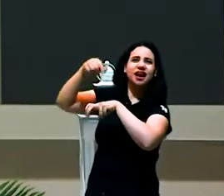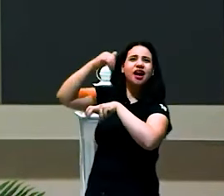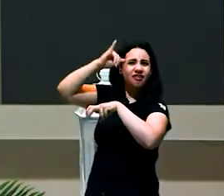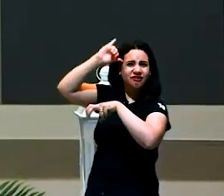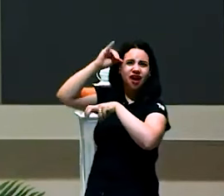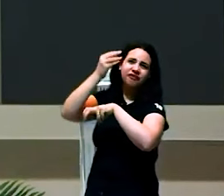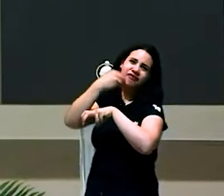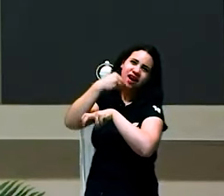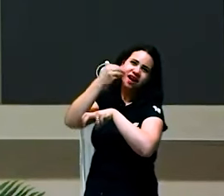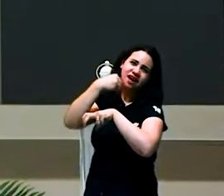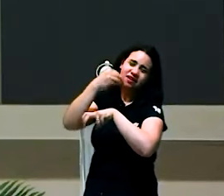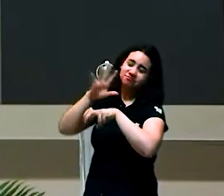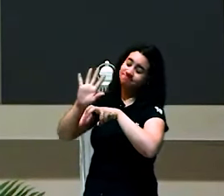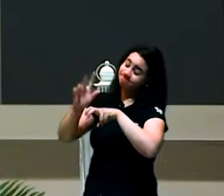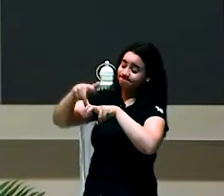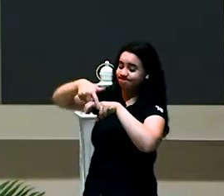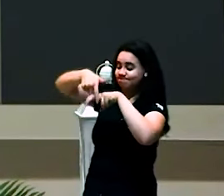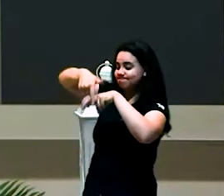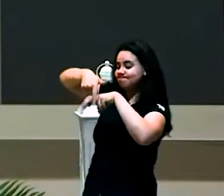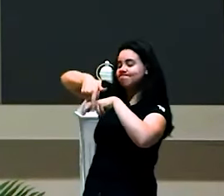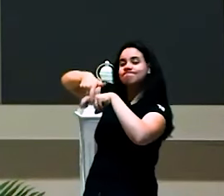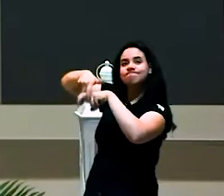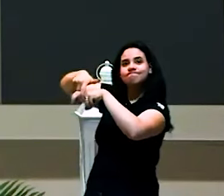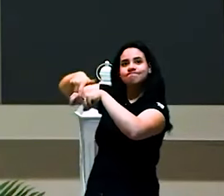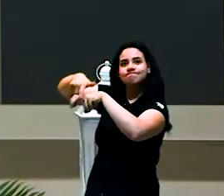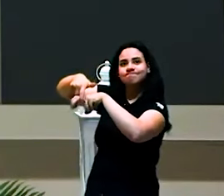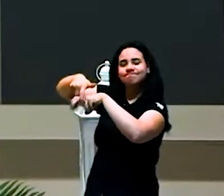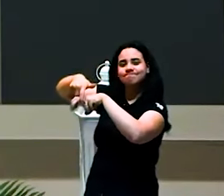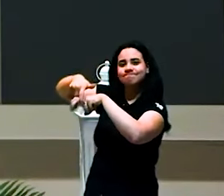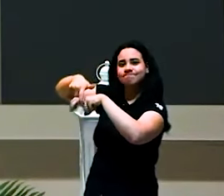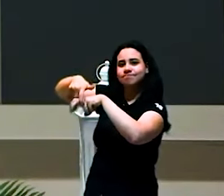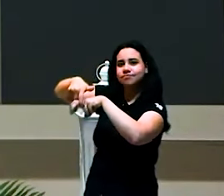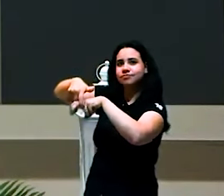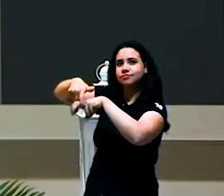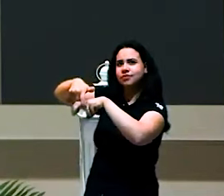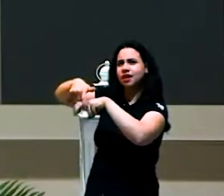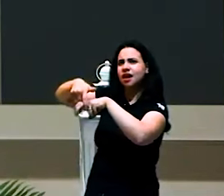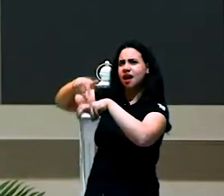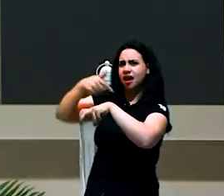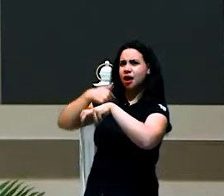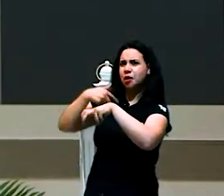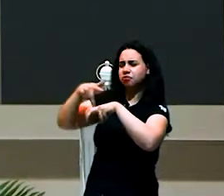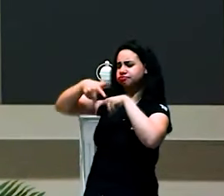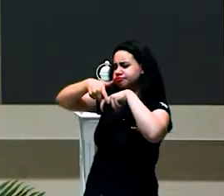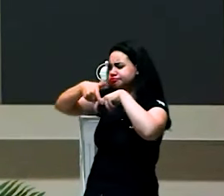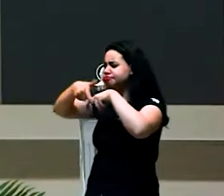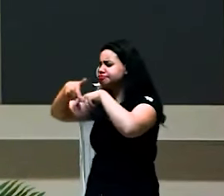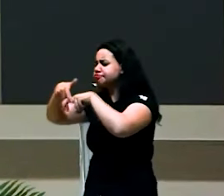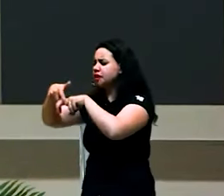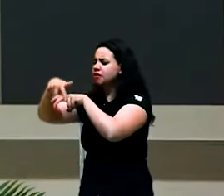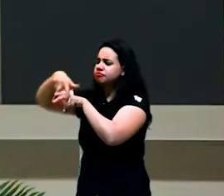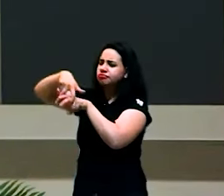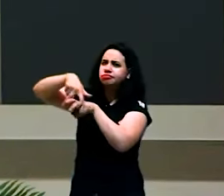só aquela vaquinha. Assim que a gota de leite que tinha, vinha para cá. E eu passava com aquela vaquinha na porta. E a minha